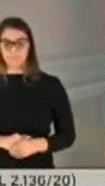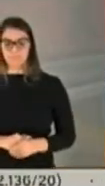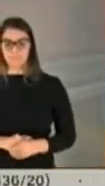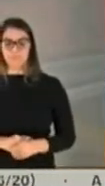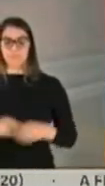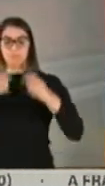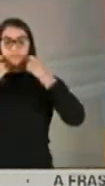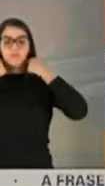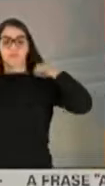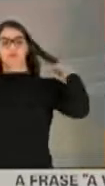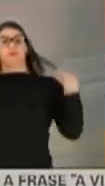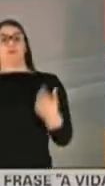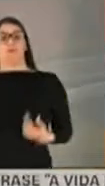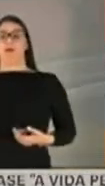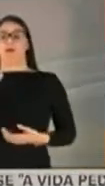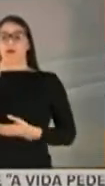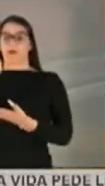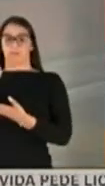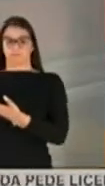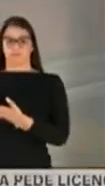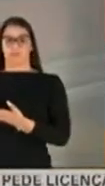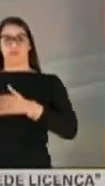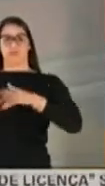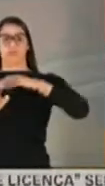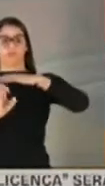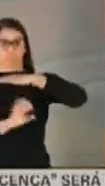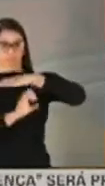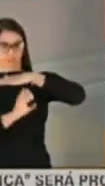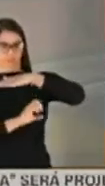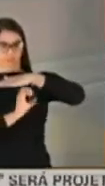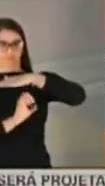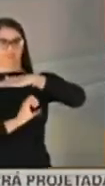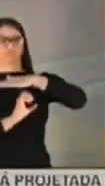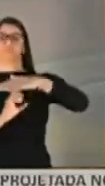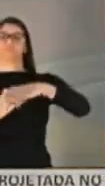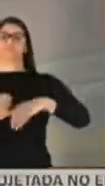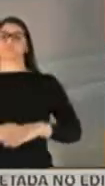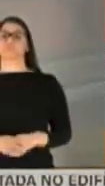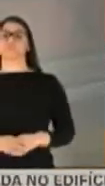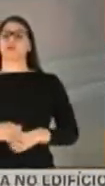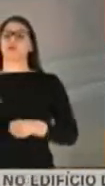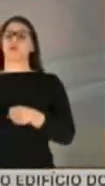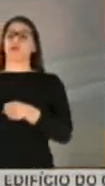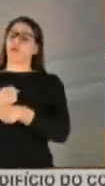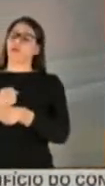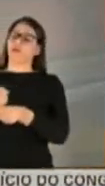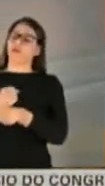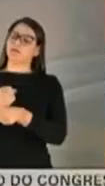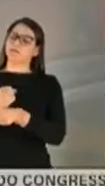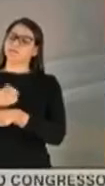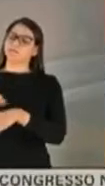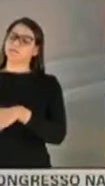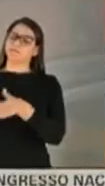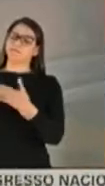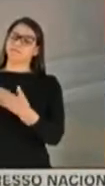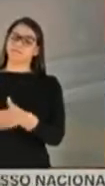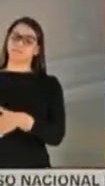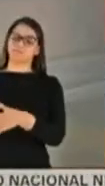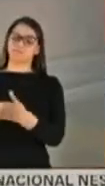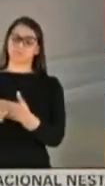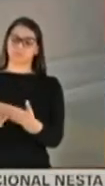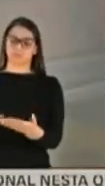um representante de uma empresa que, ao longo dos anos, senhor presidente,